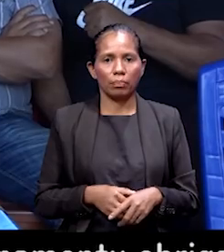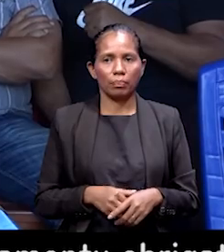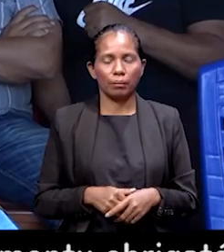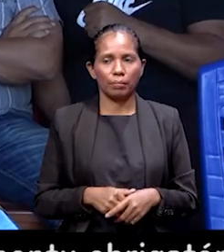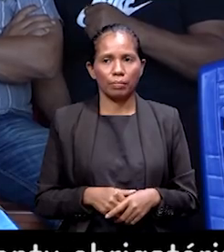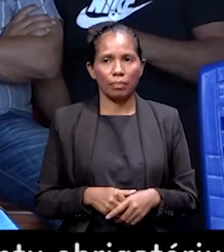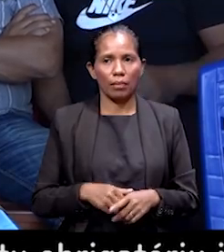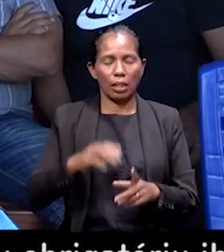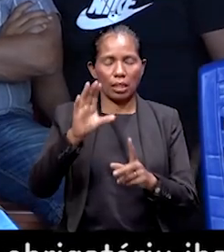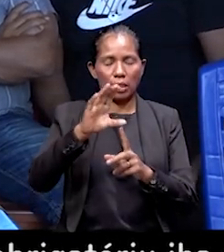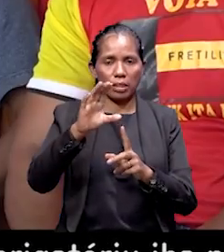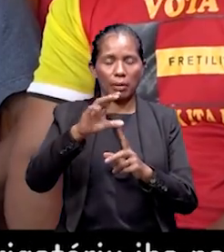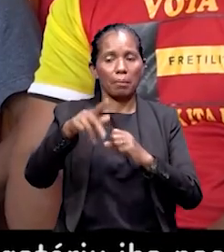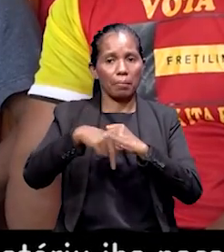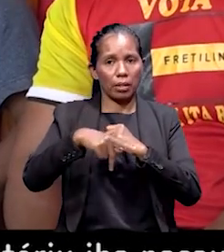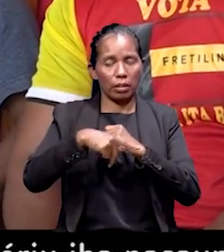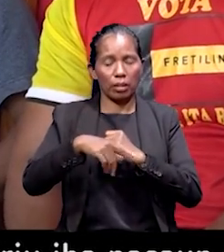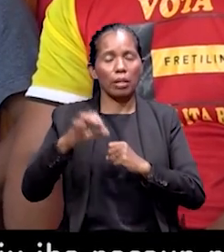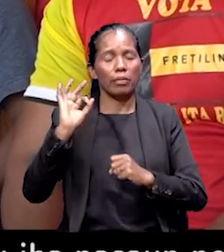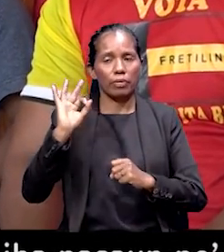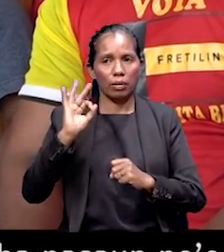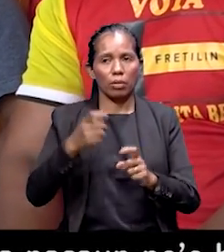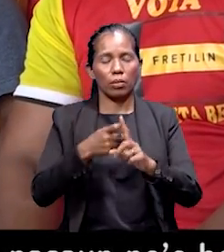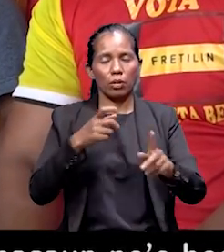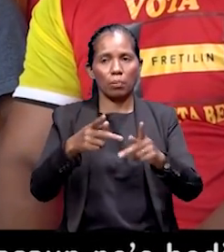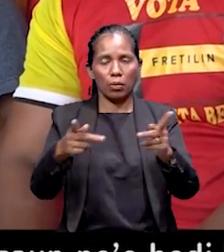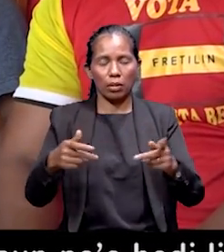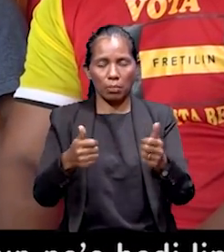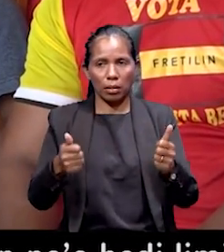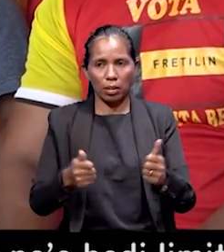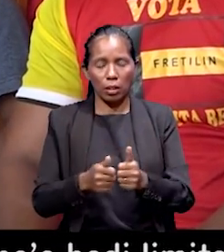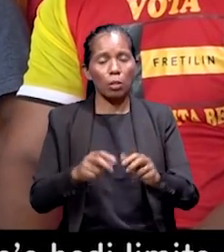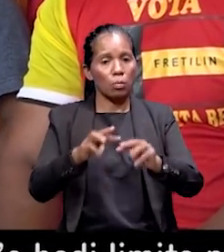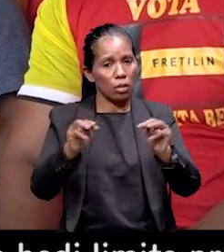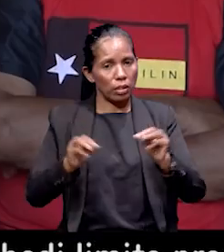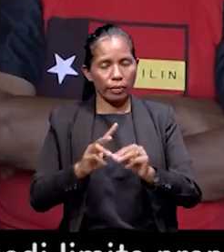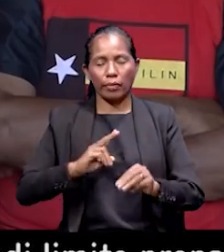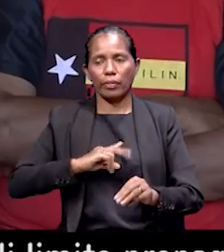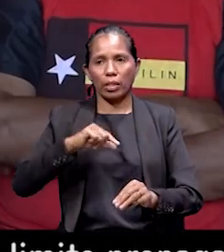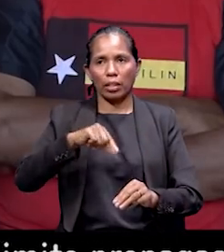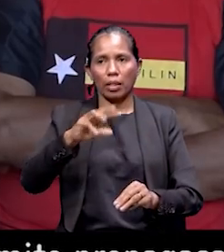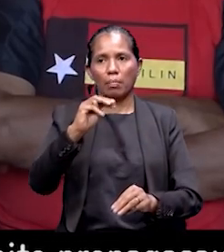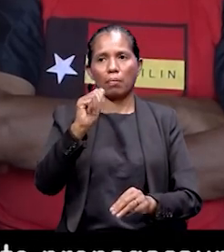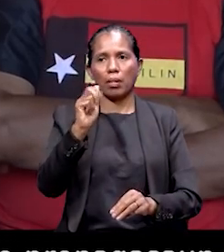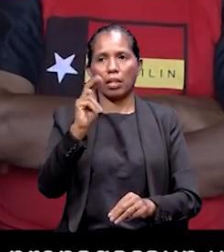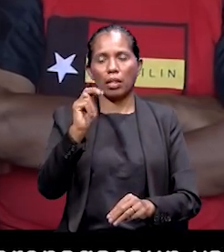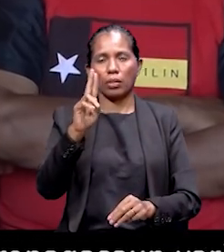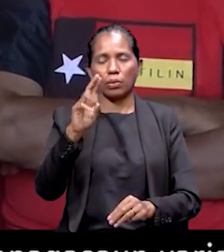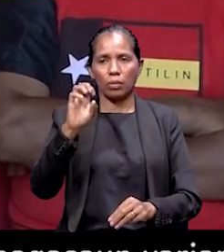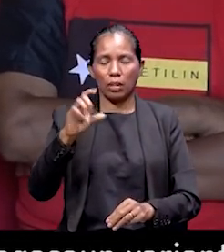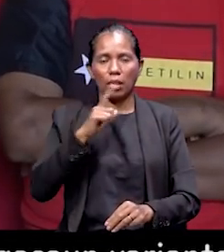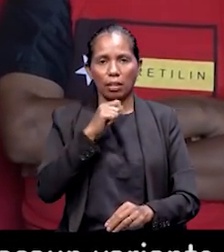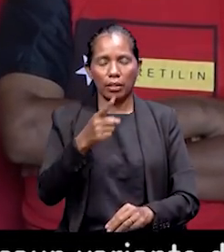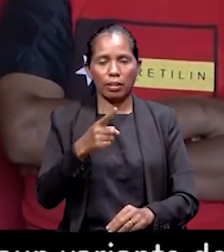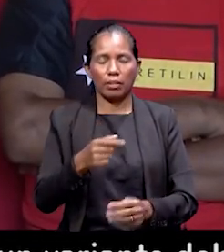Coordenador Comissão Política Partido Fretilin, o suposto administrativo Watulari, município Iqueque, Manuel Gaspar da Silva, alias Torado